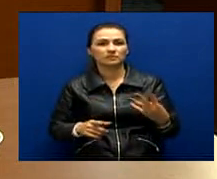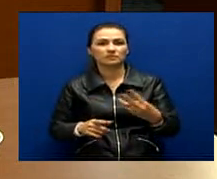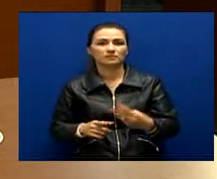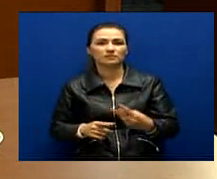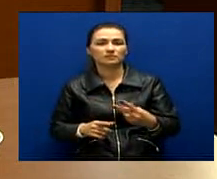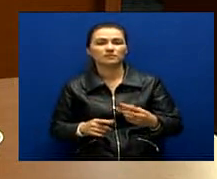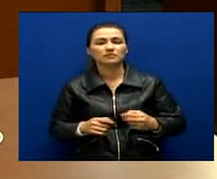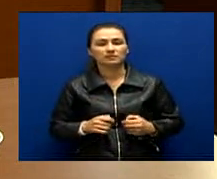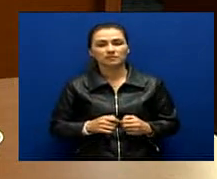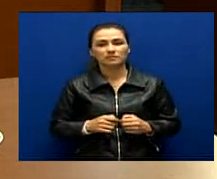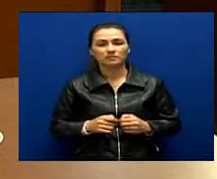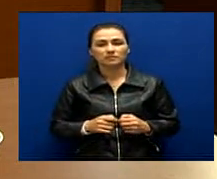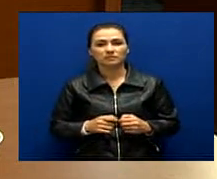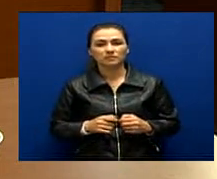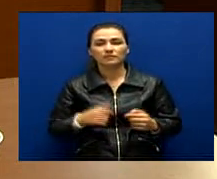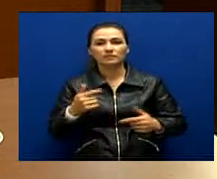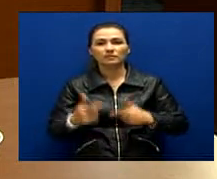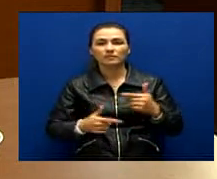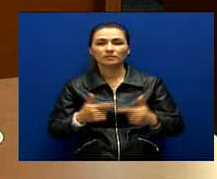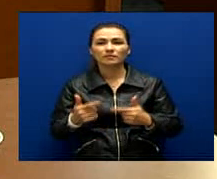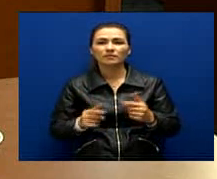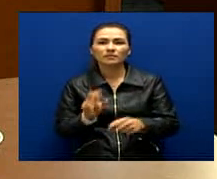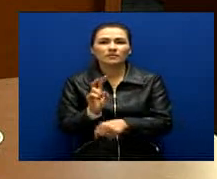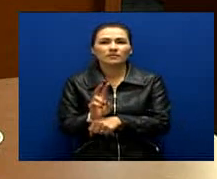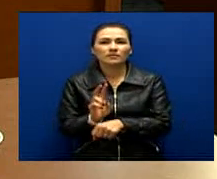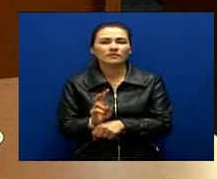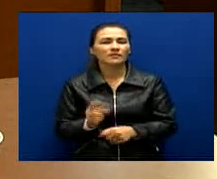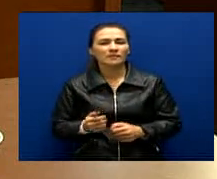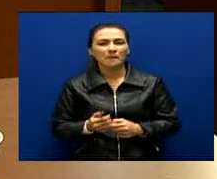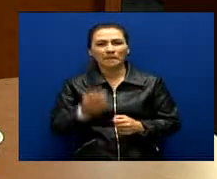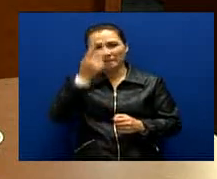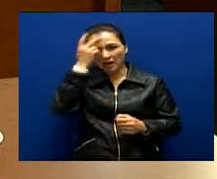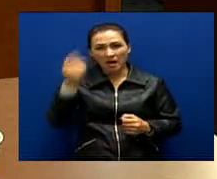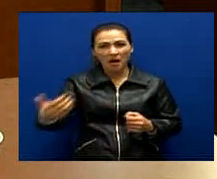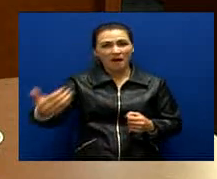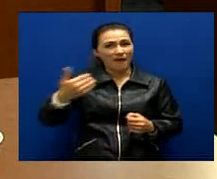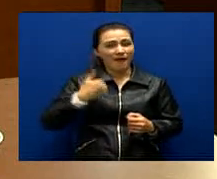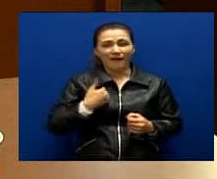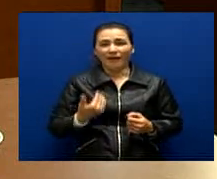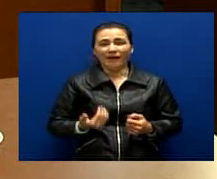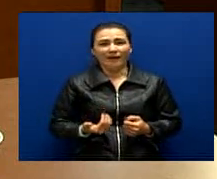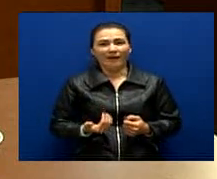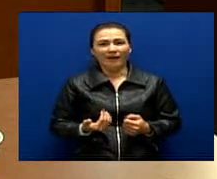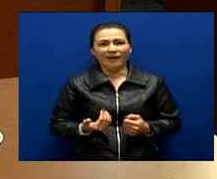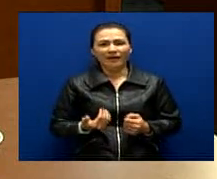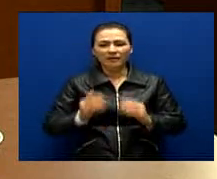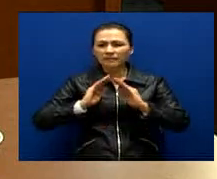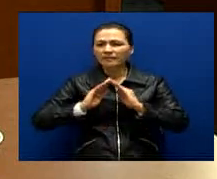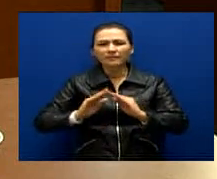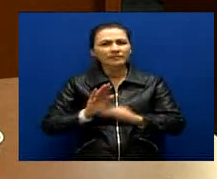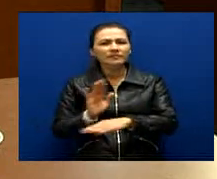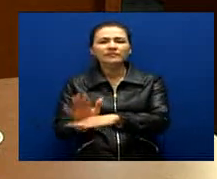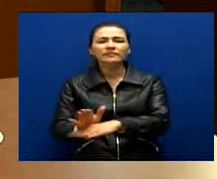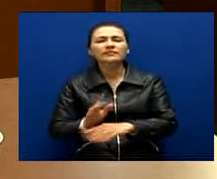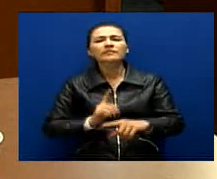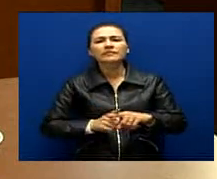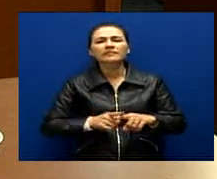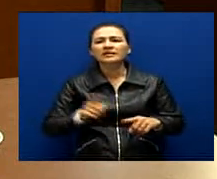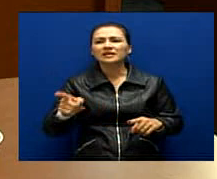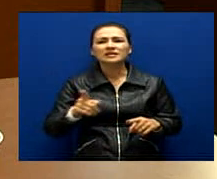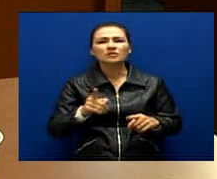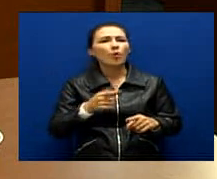comunitária lá também as pessoas vão na casa da gente desesperada porque ele não tem onde recorrer desesperados